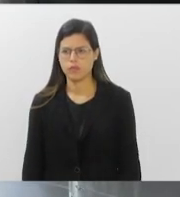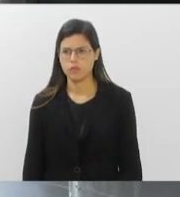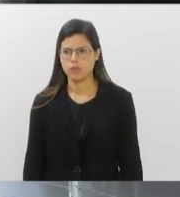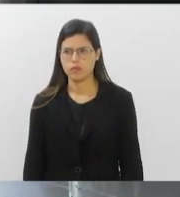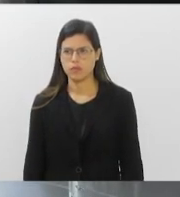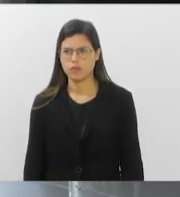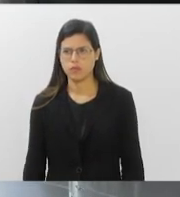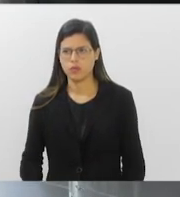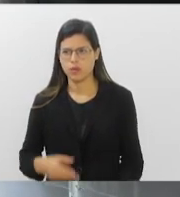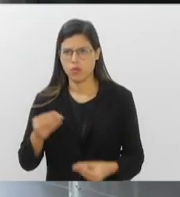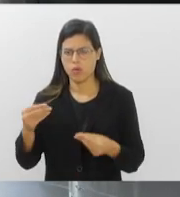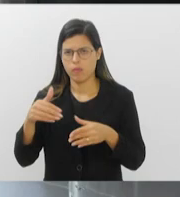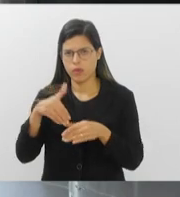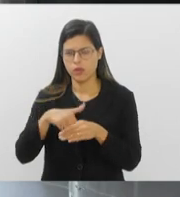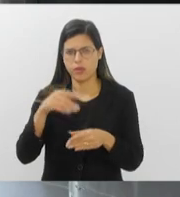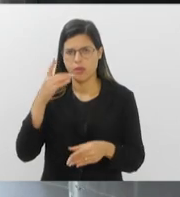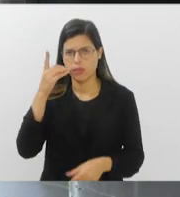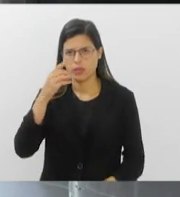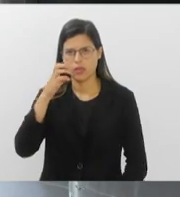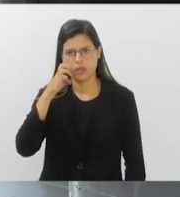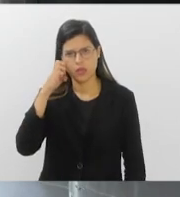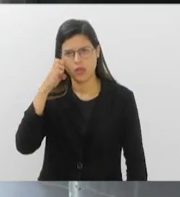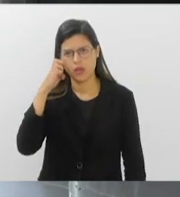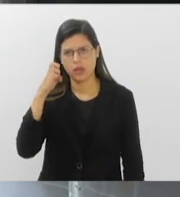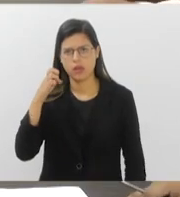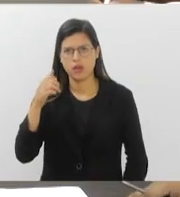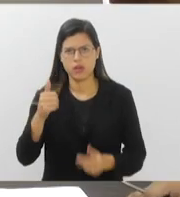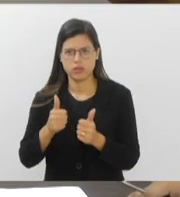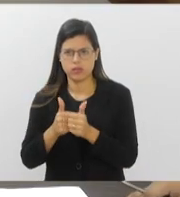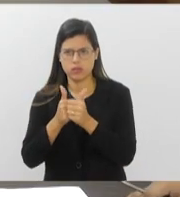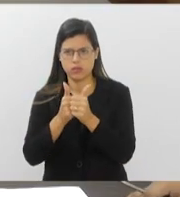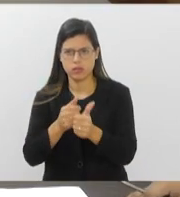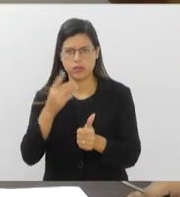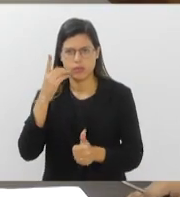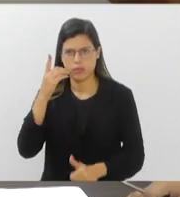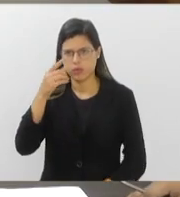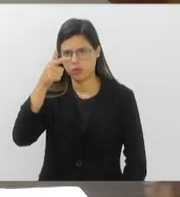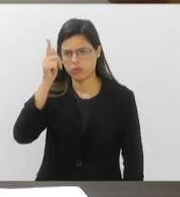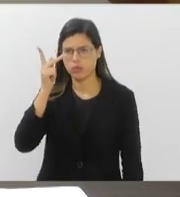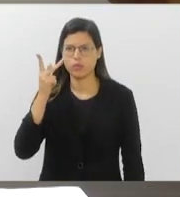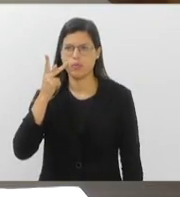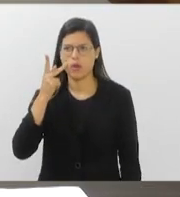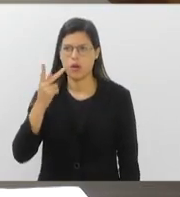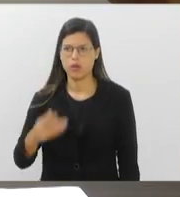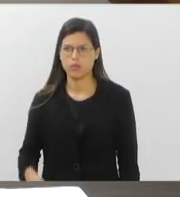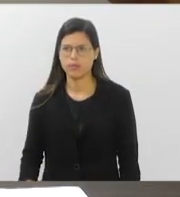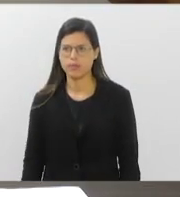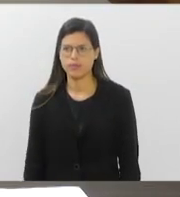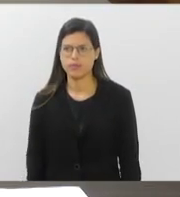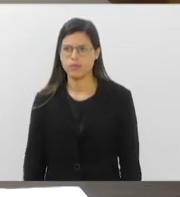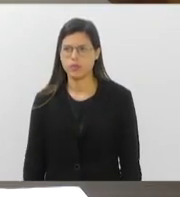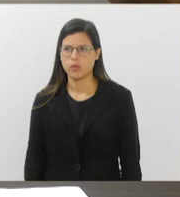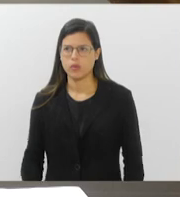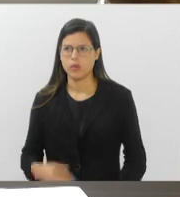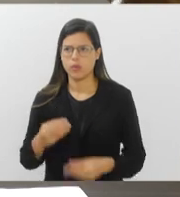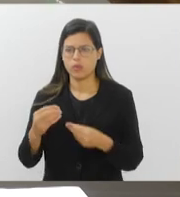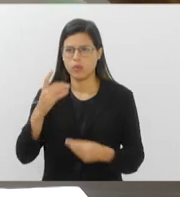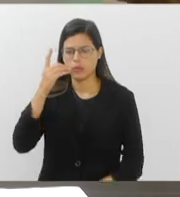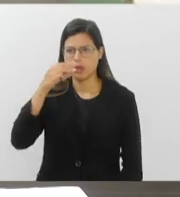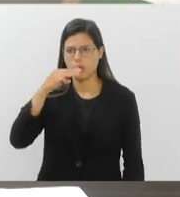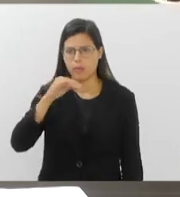Como vota a deputada Élica Takimoto? Sigo o deputado Luiz Paulo, presidente. Pela divergência. Como vota deputado